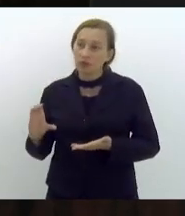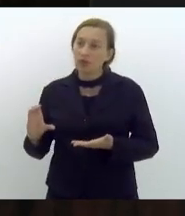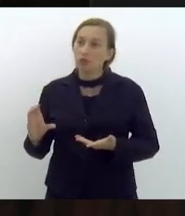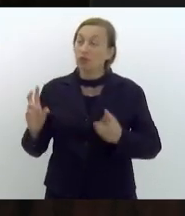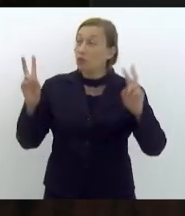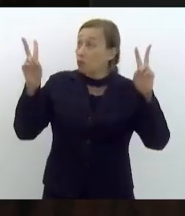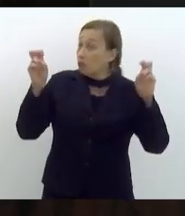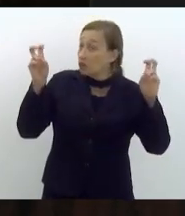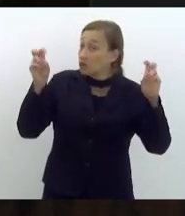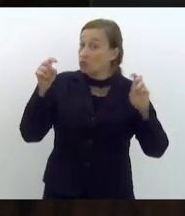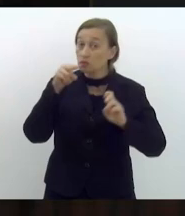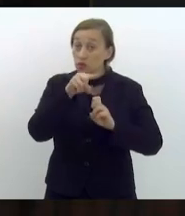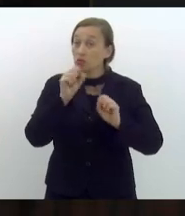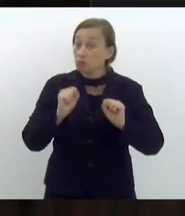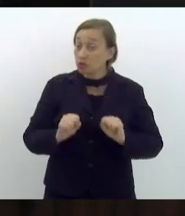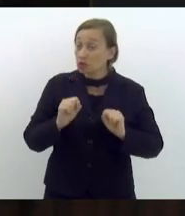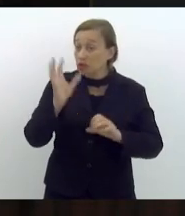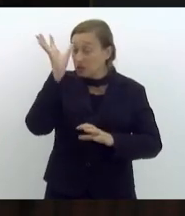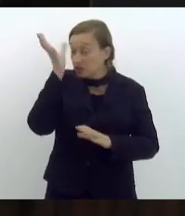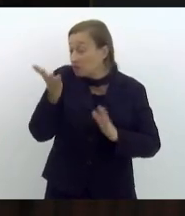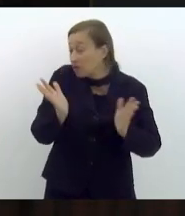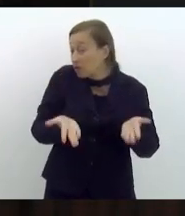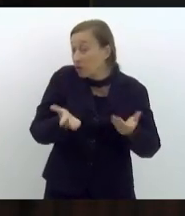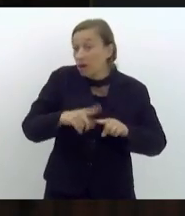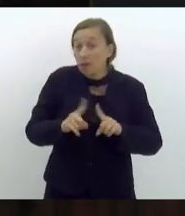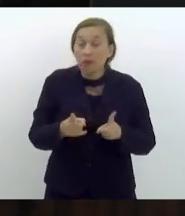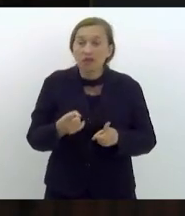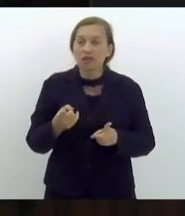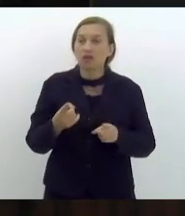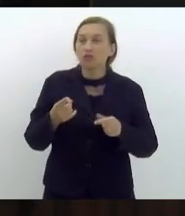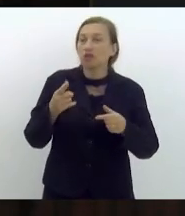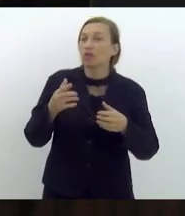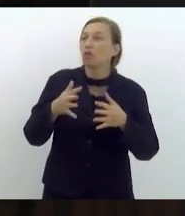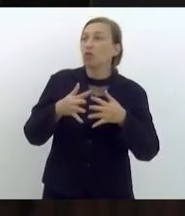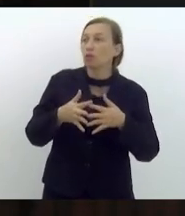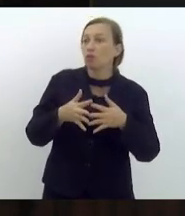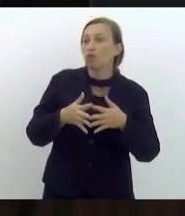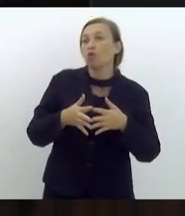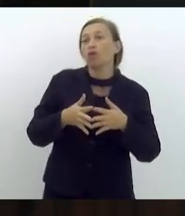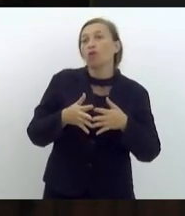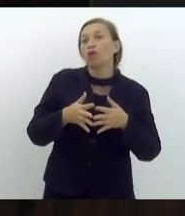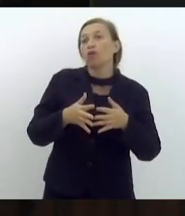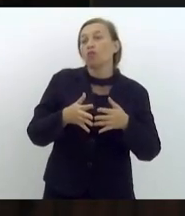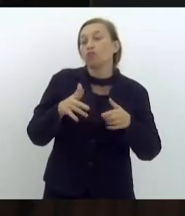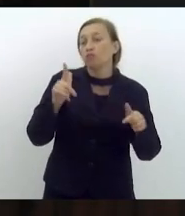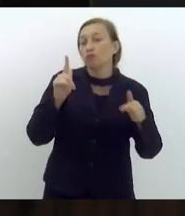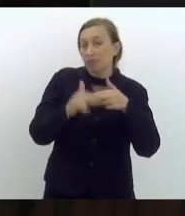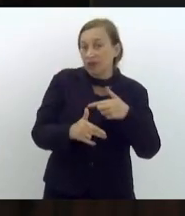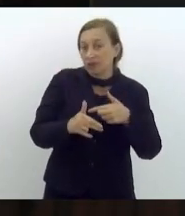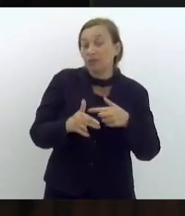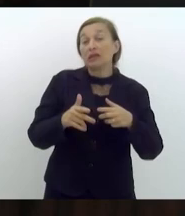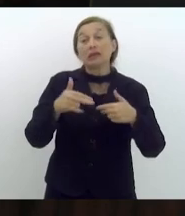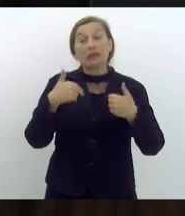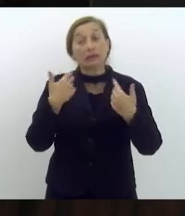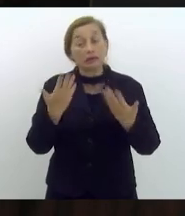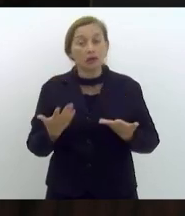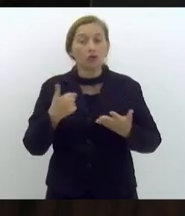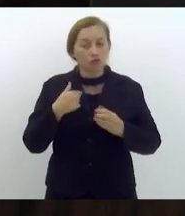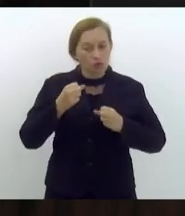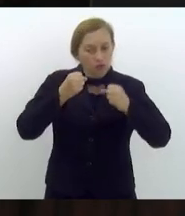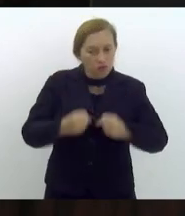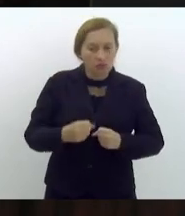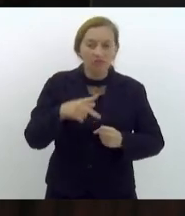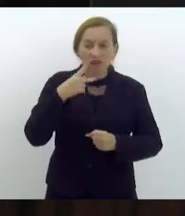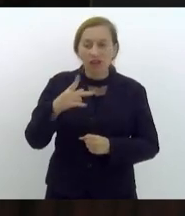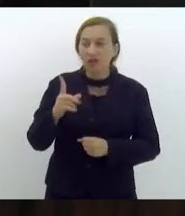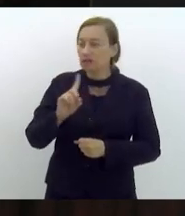questão que era poderia ter sido acordada mas eu traria e abriria um precedente e eu fui firme e disse para